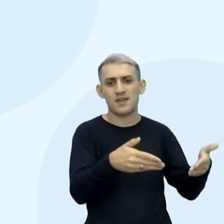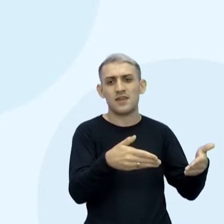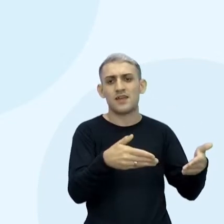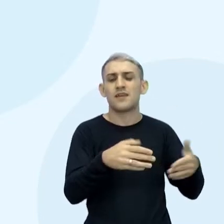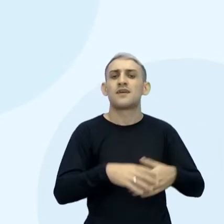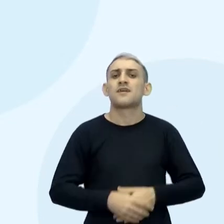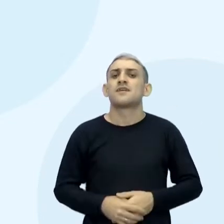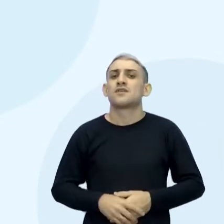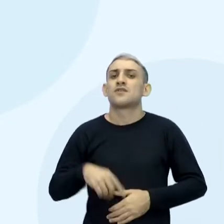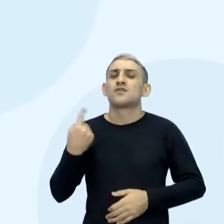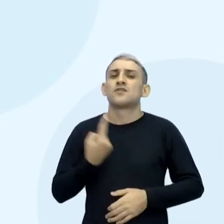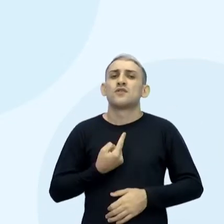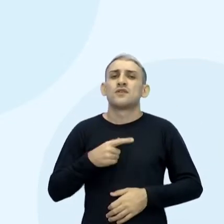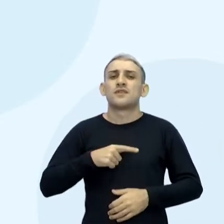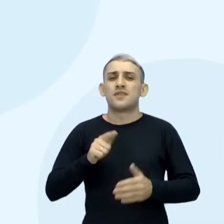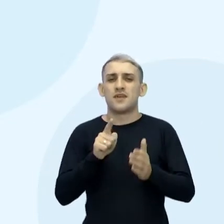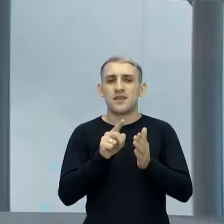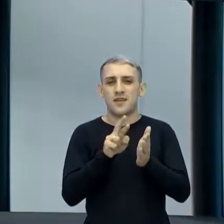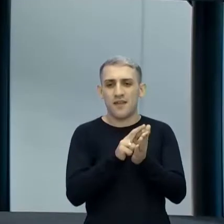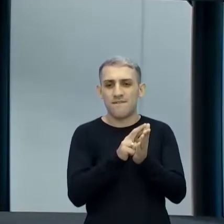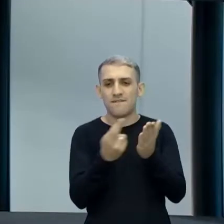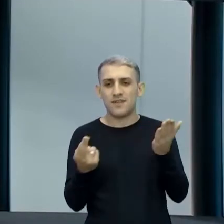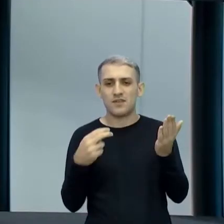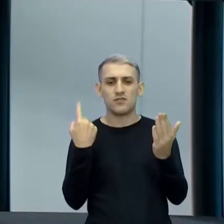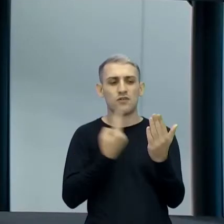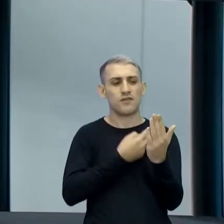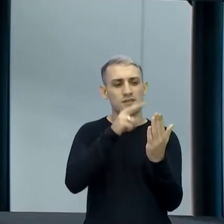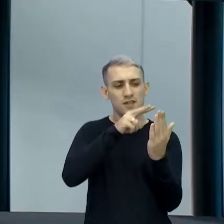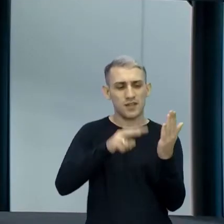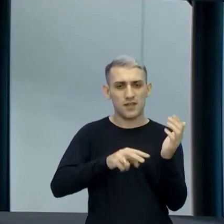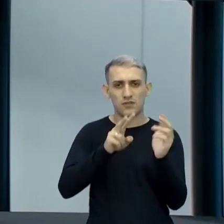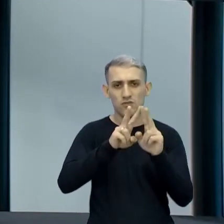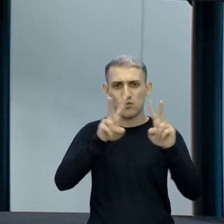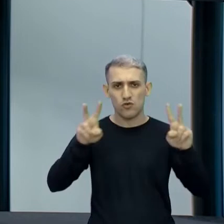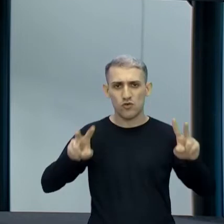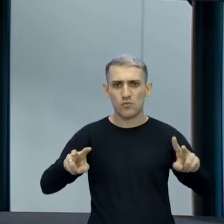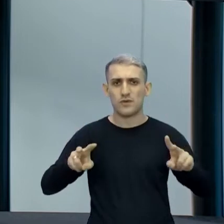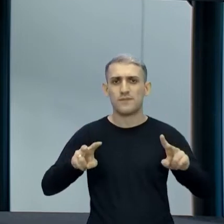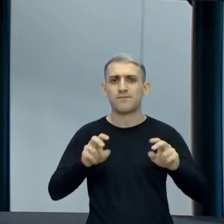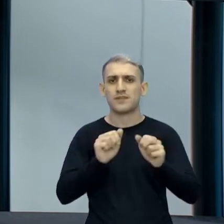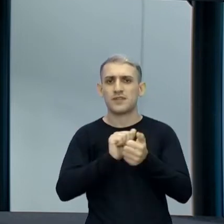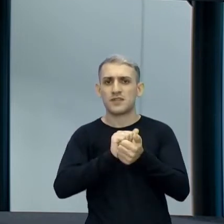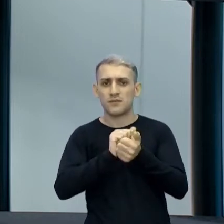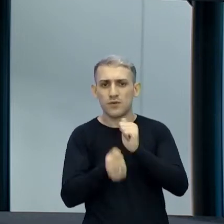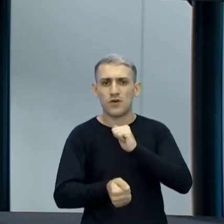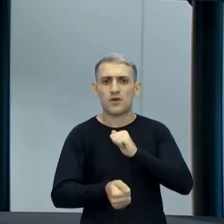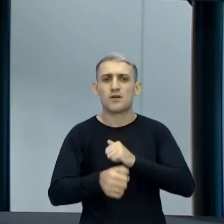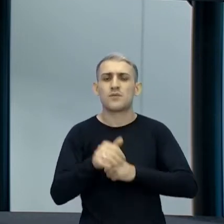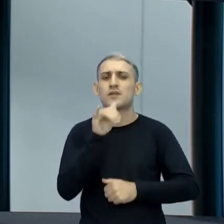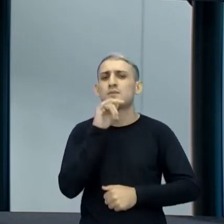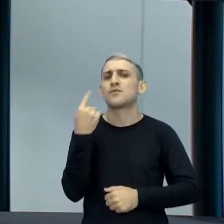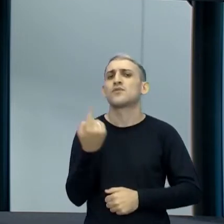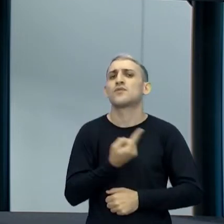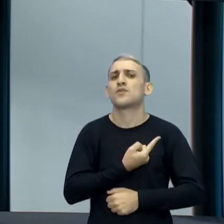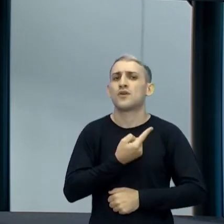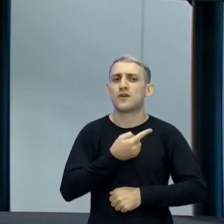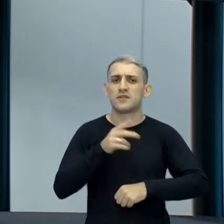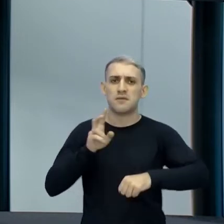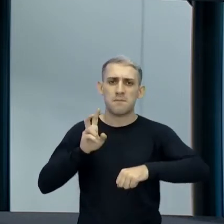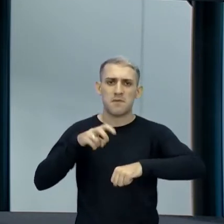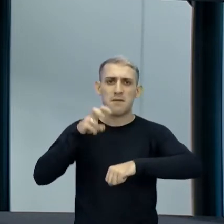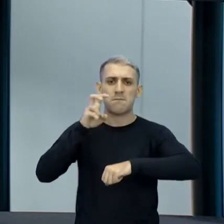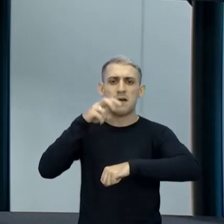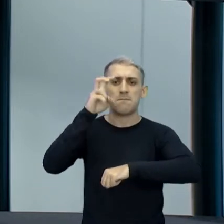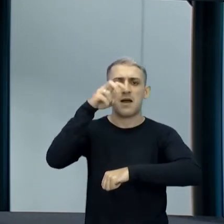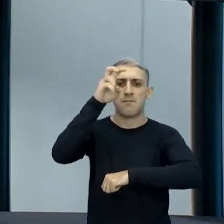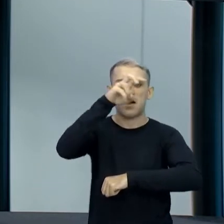aí esportivas, eles falam justamente que as pessoas utilizam, por exemplo, quando a gente vai fazer escalada, vocês devem perceber que